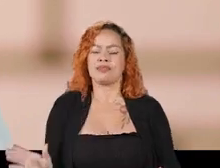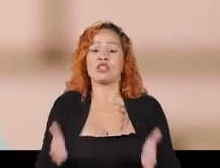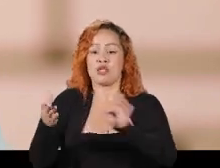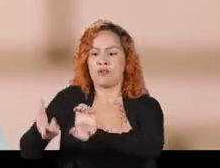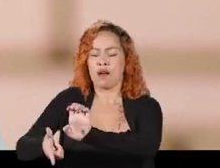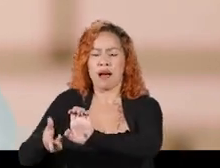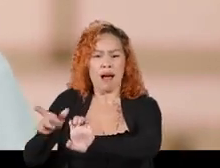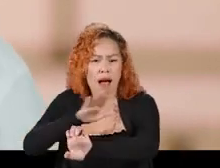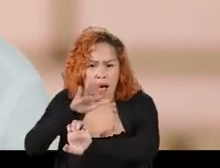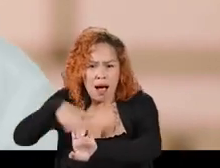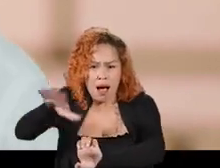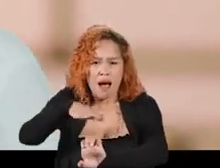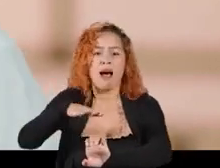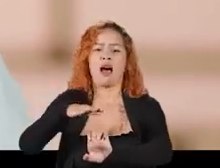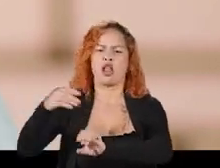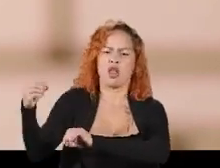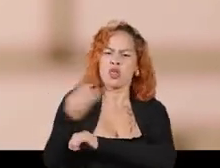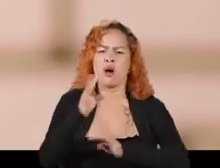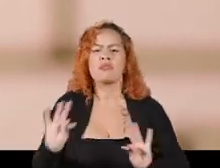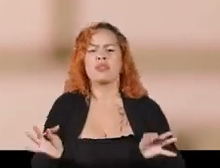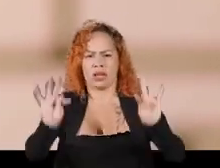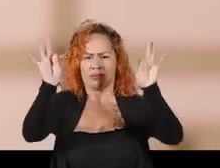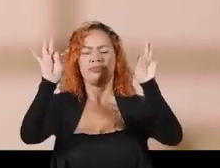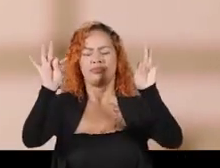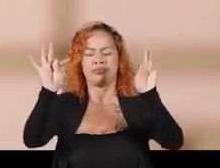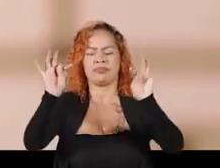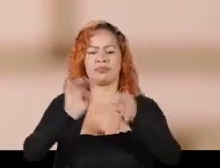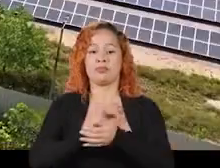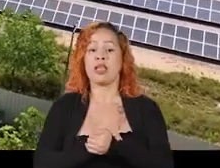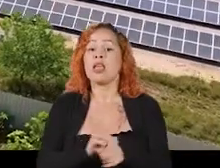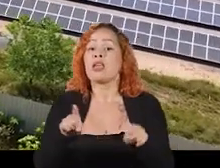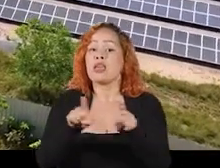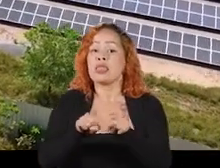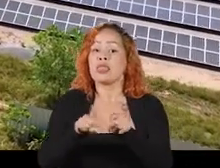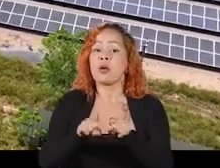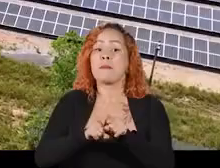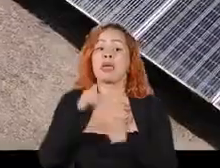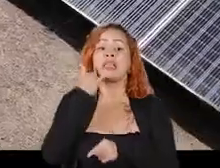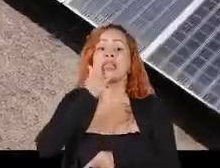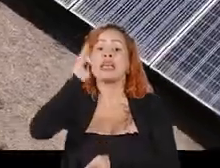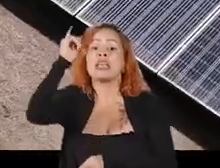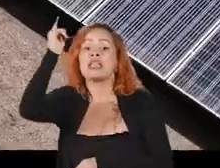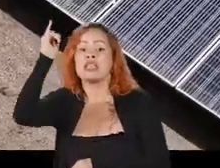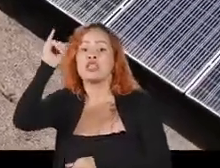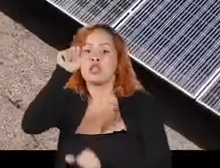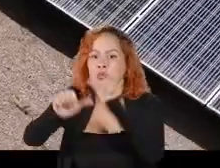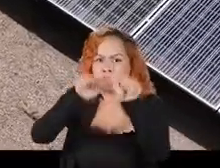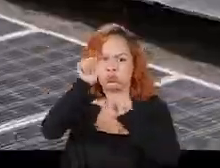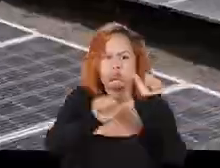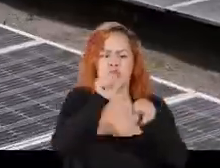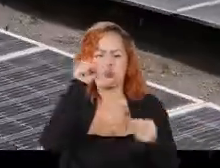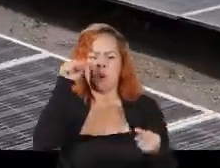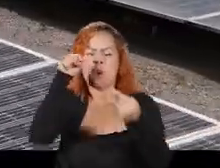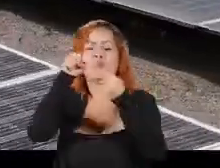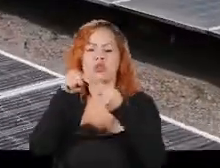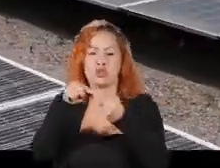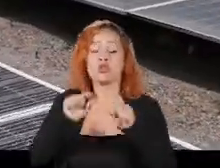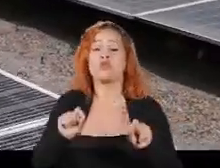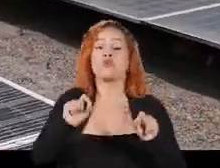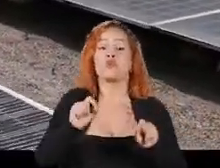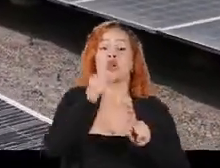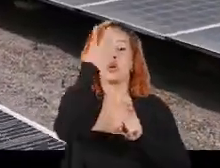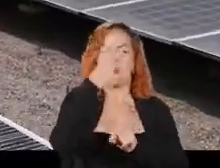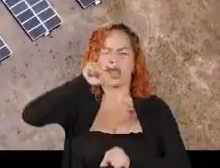as startups e os negócios na área de inovação e tecnologia. E também a energia renovável, com a meta de criar pelo